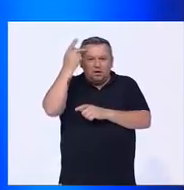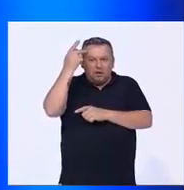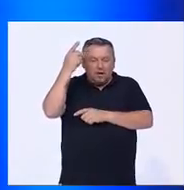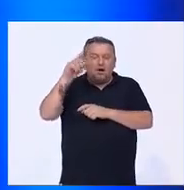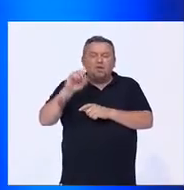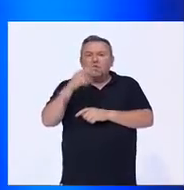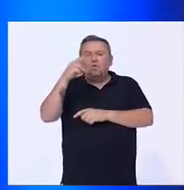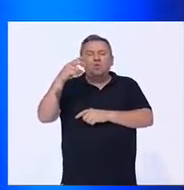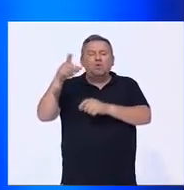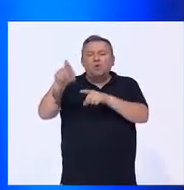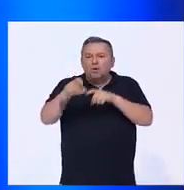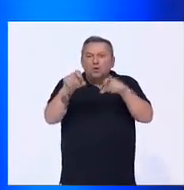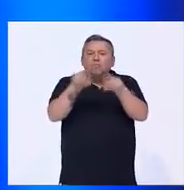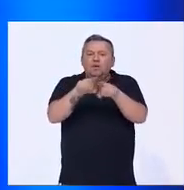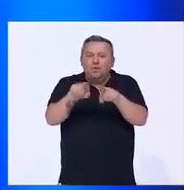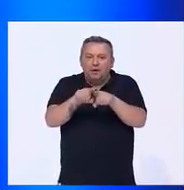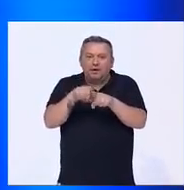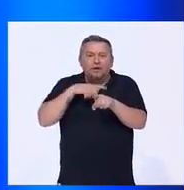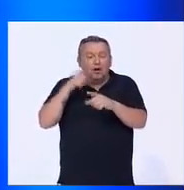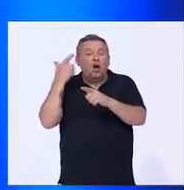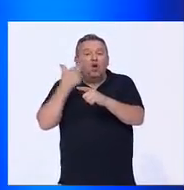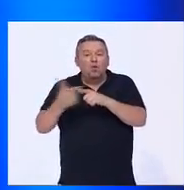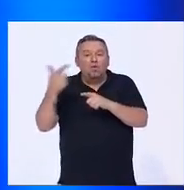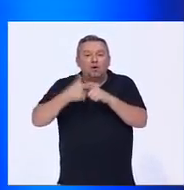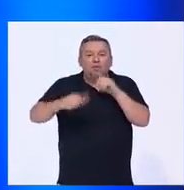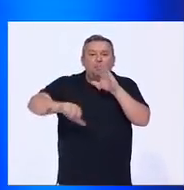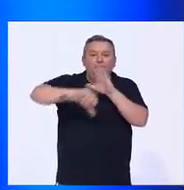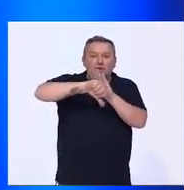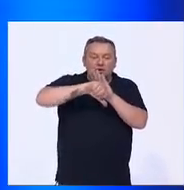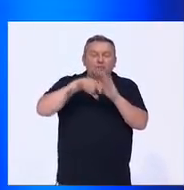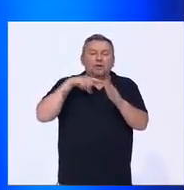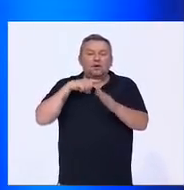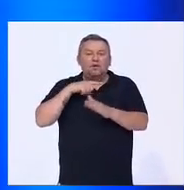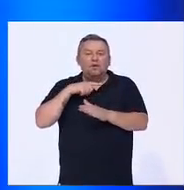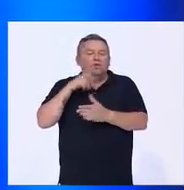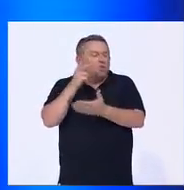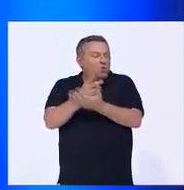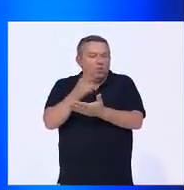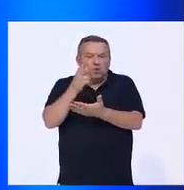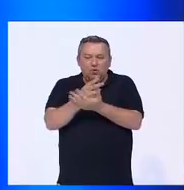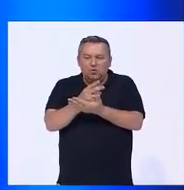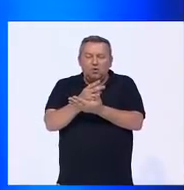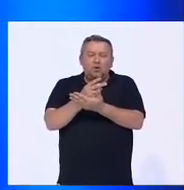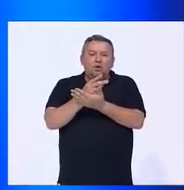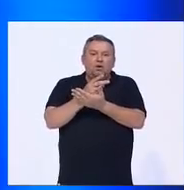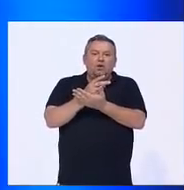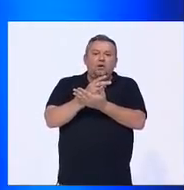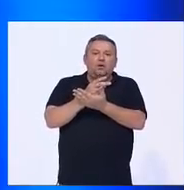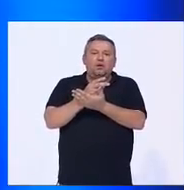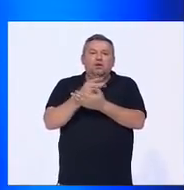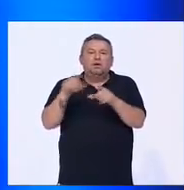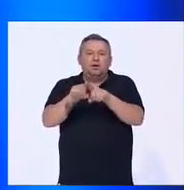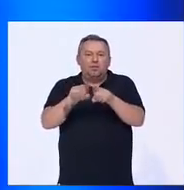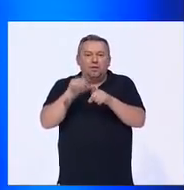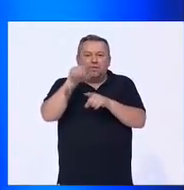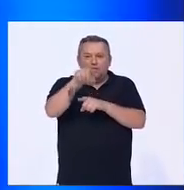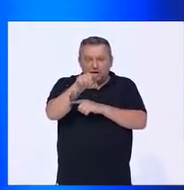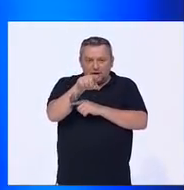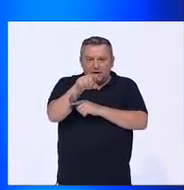rurais, com conflitos, ter essa formação própria e permanente. E não você criar